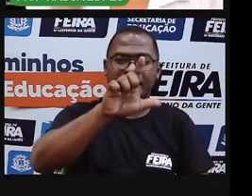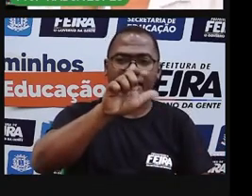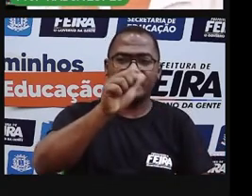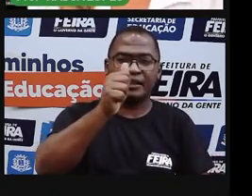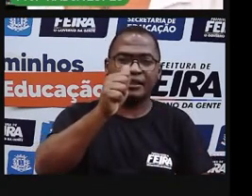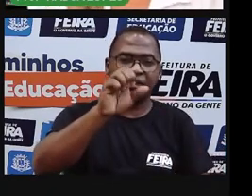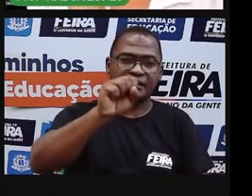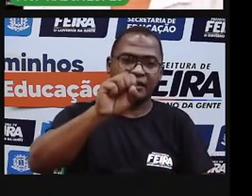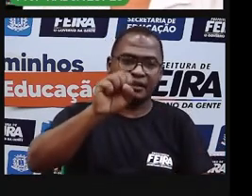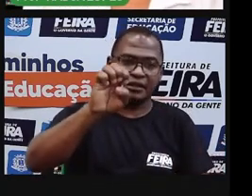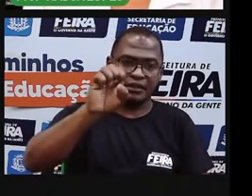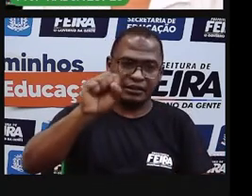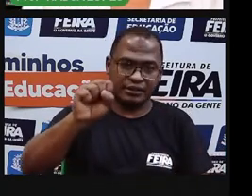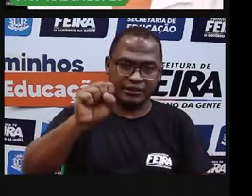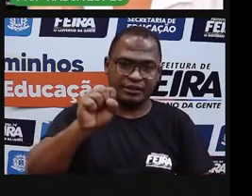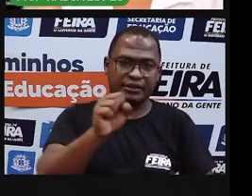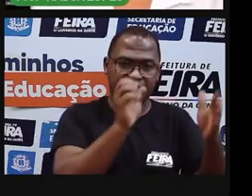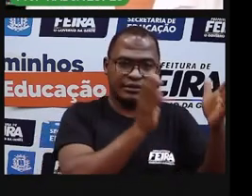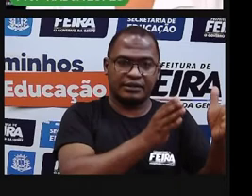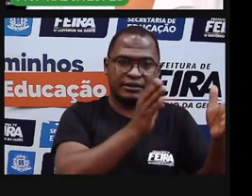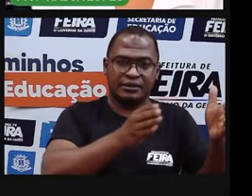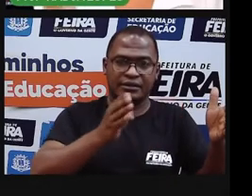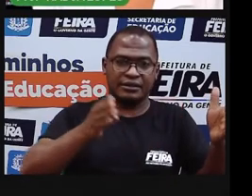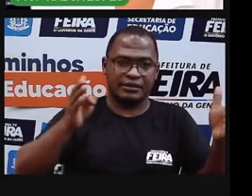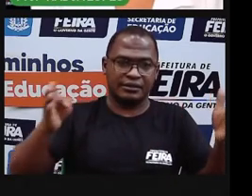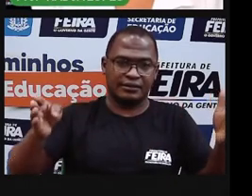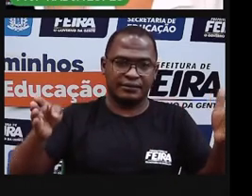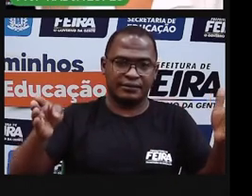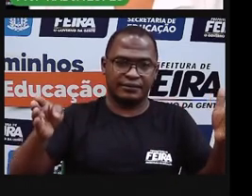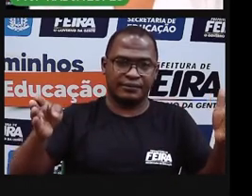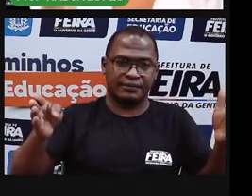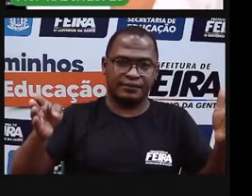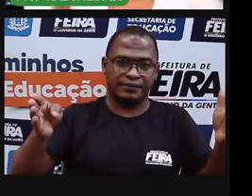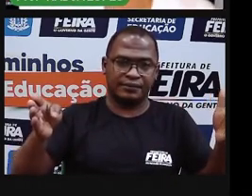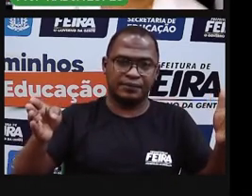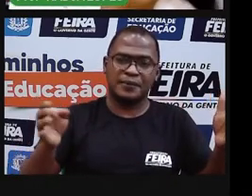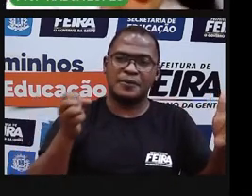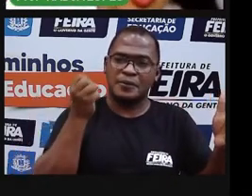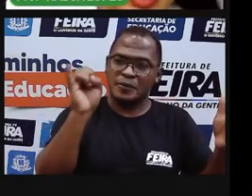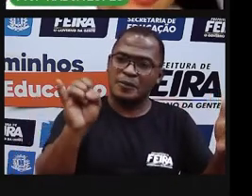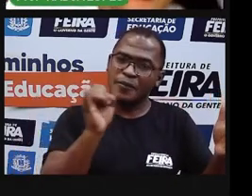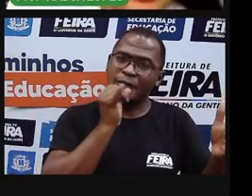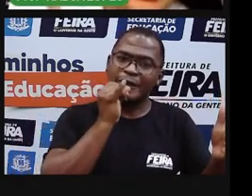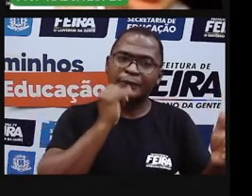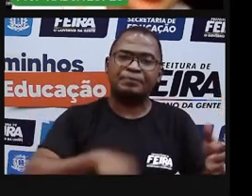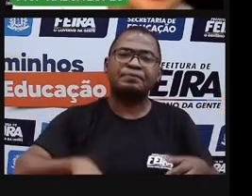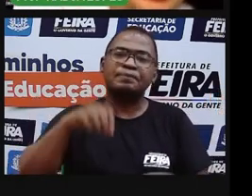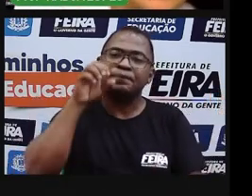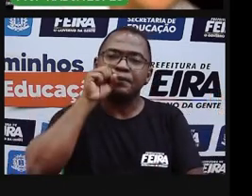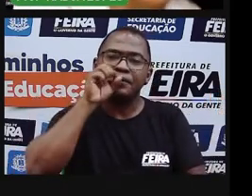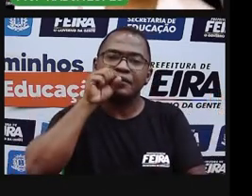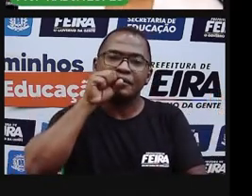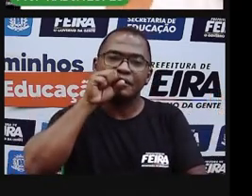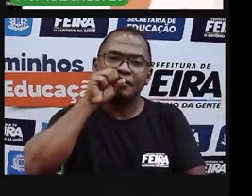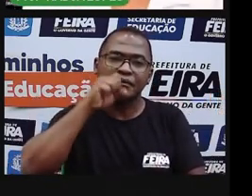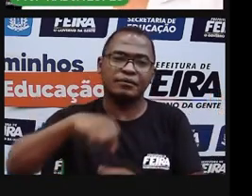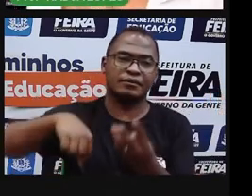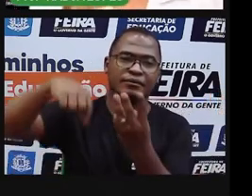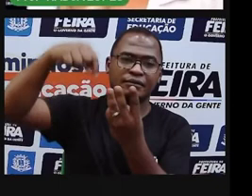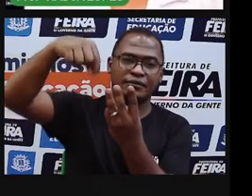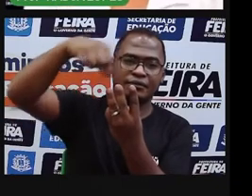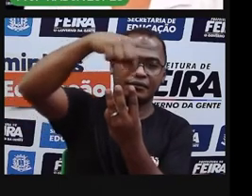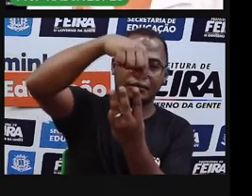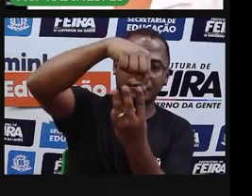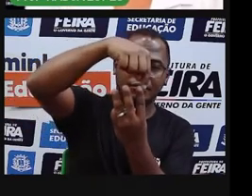a classe dos milhares temos a quinta até a 4ª 5ª 6ª ordem a quase 2 milhões